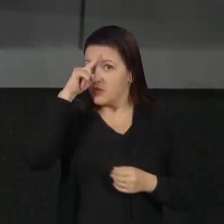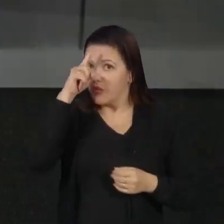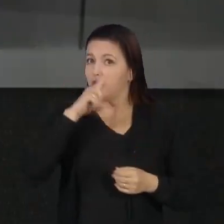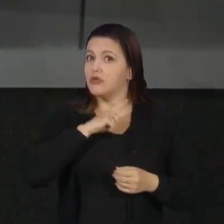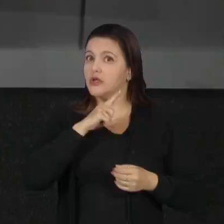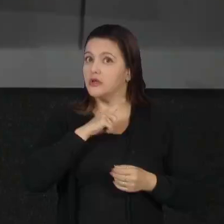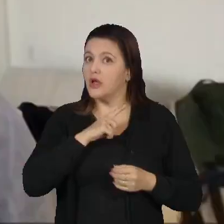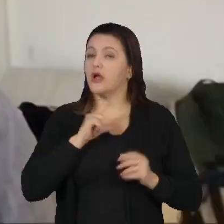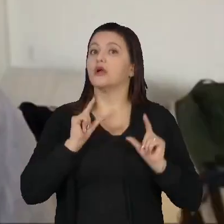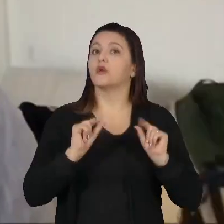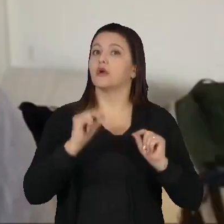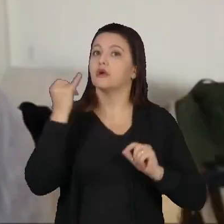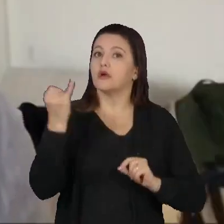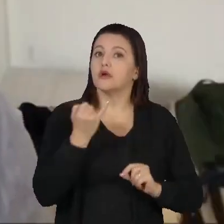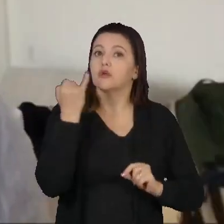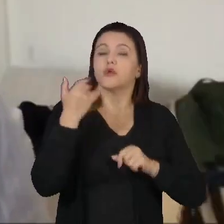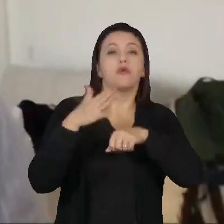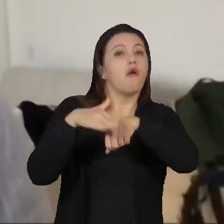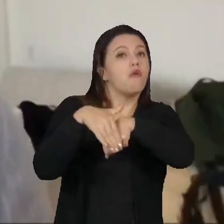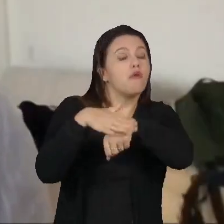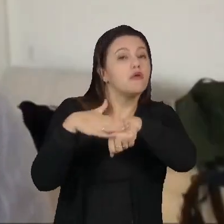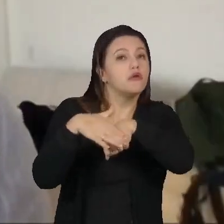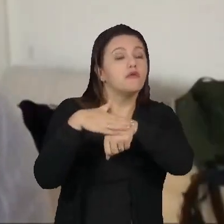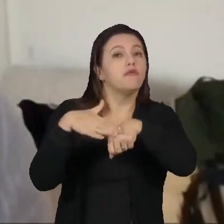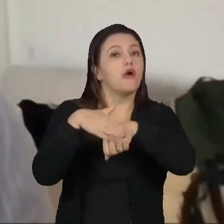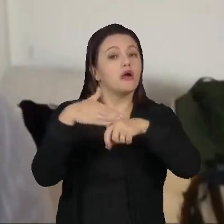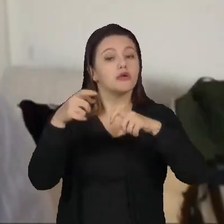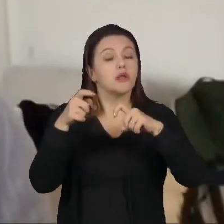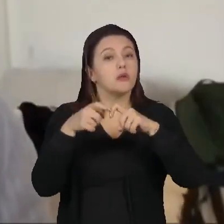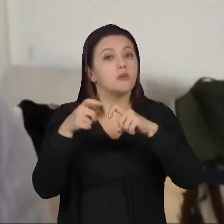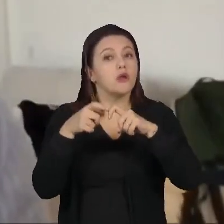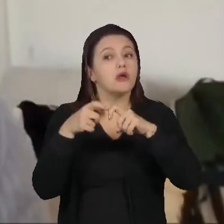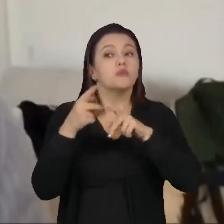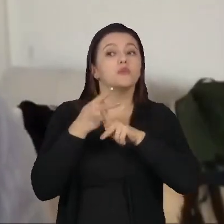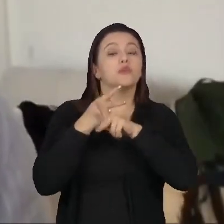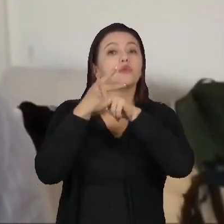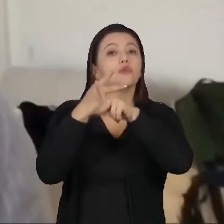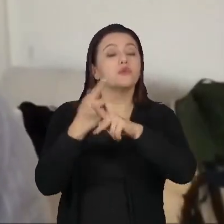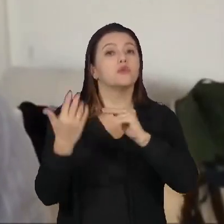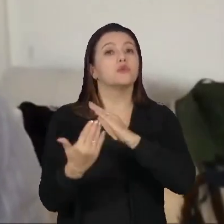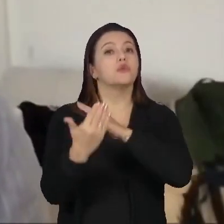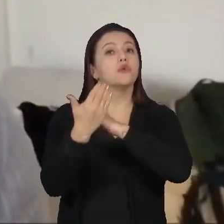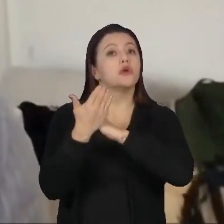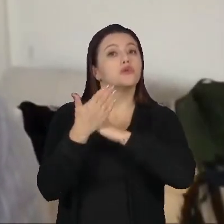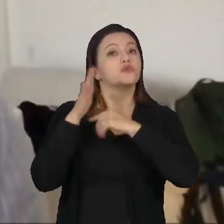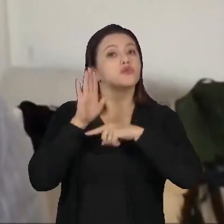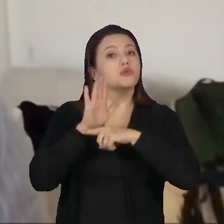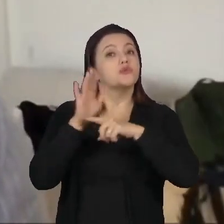mais importante é conversar com o seu médico, procurar auxílio médico e,